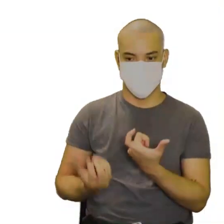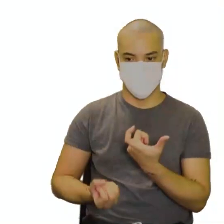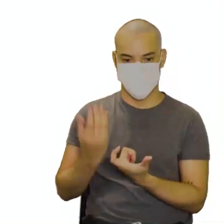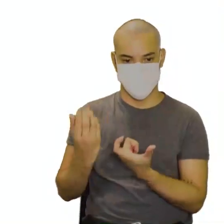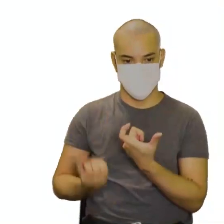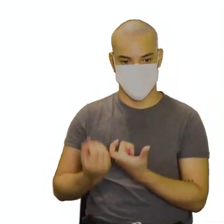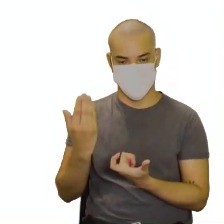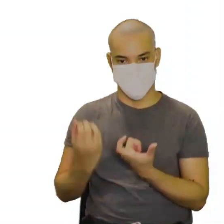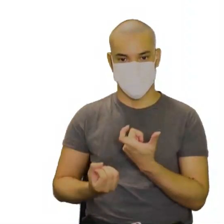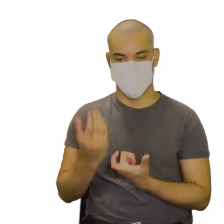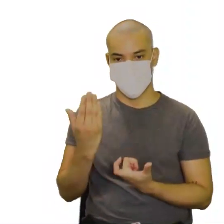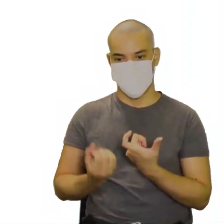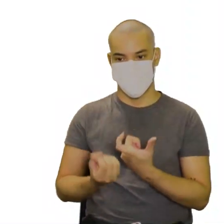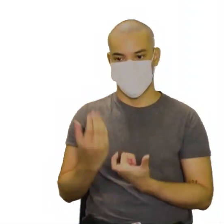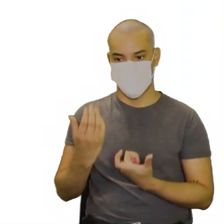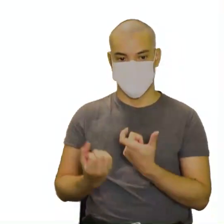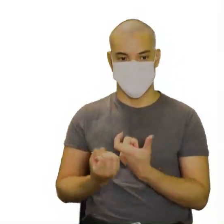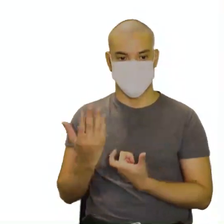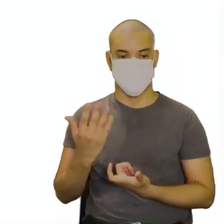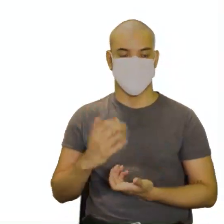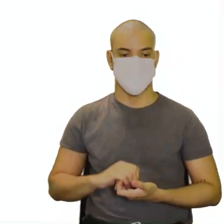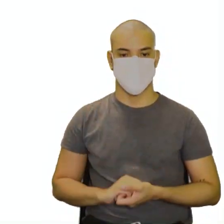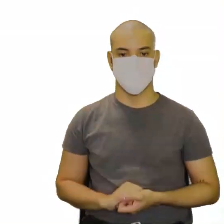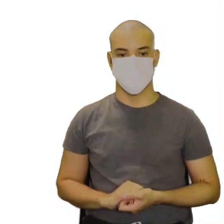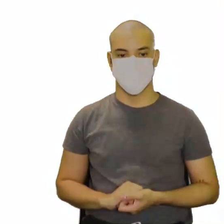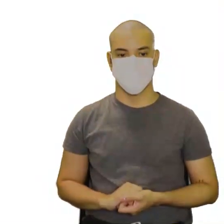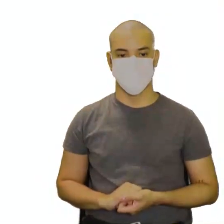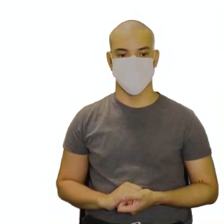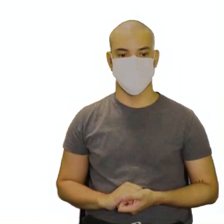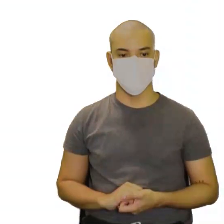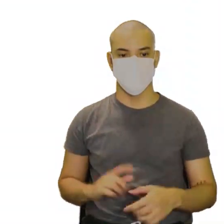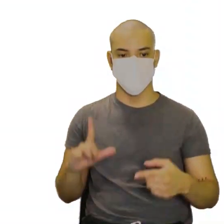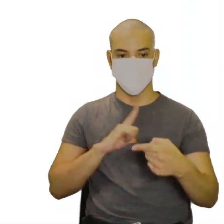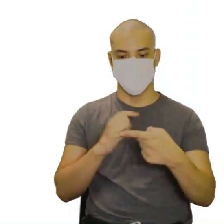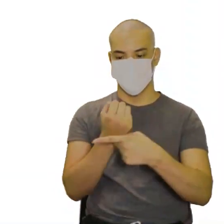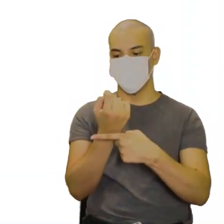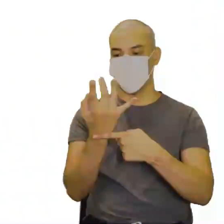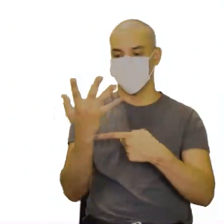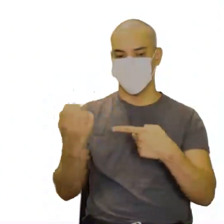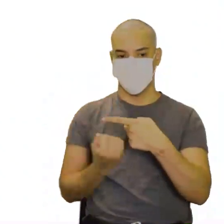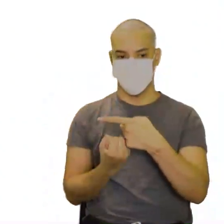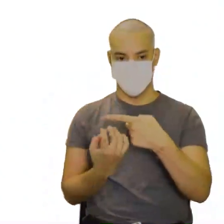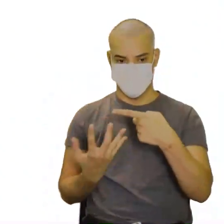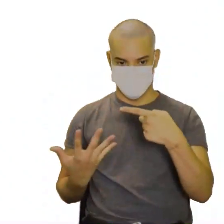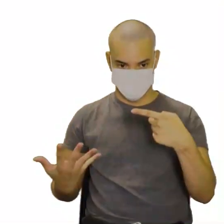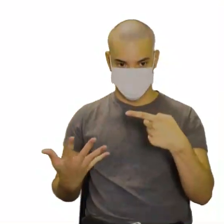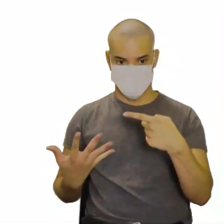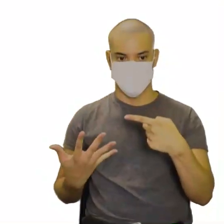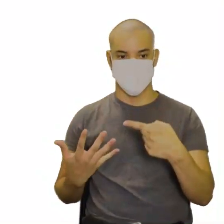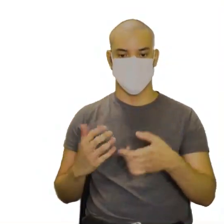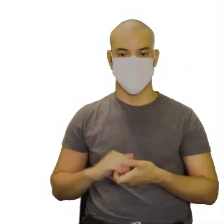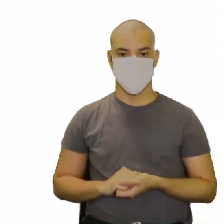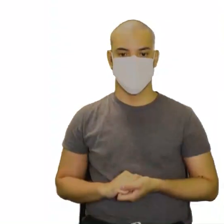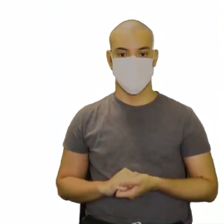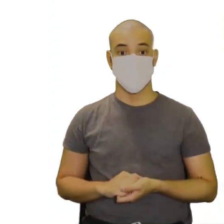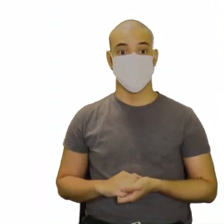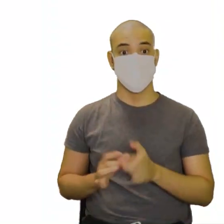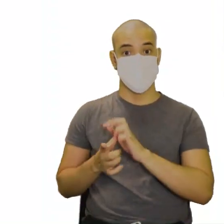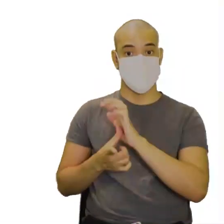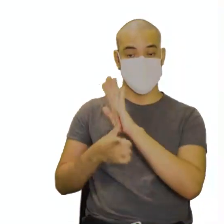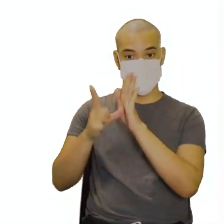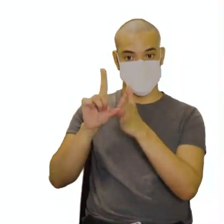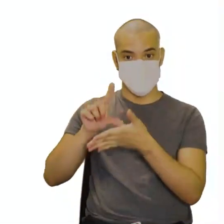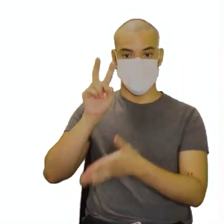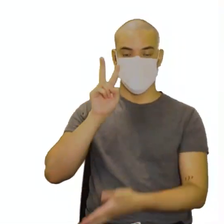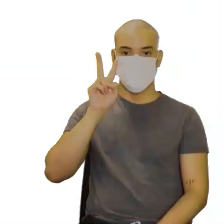eletromotriz equivalente dividido para a nossa resistência equivalente. Nós vimos aqui